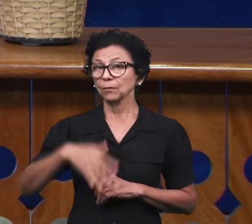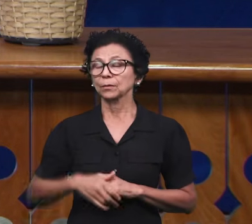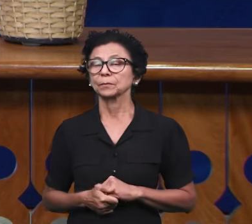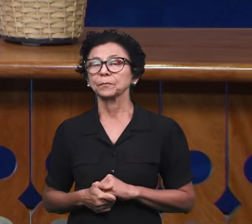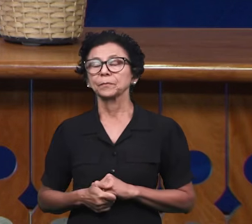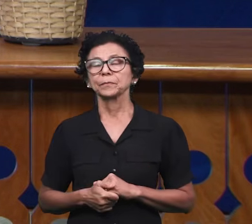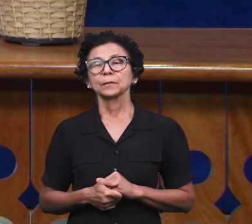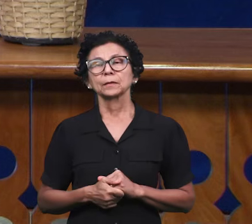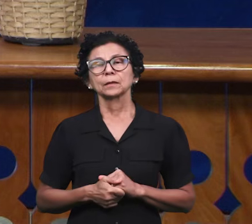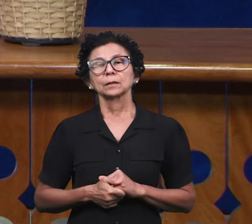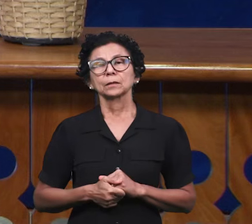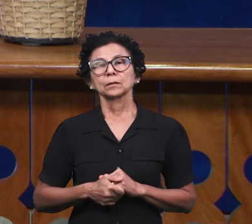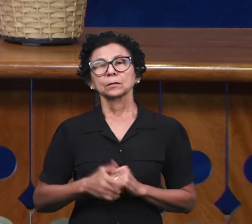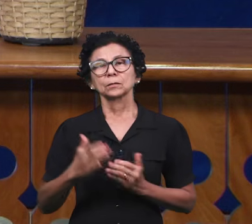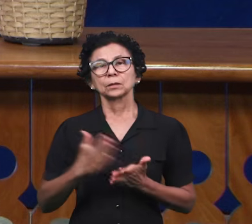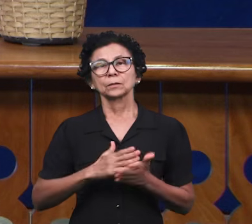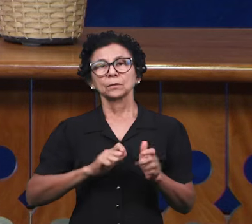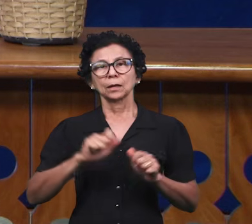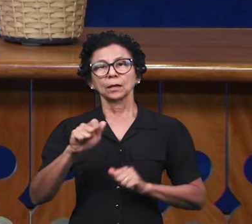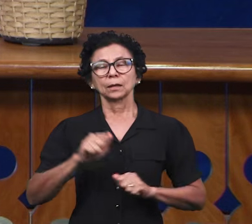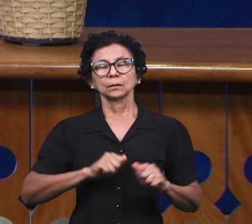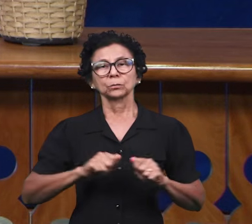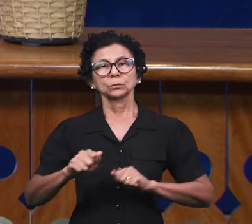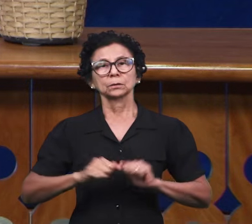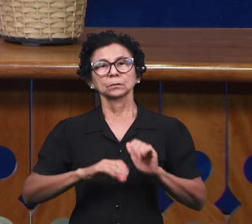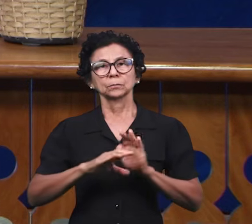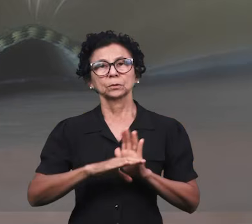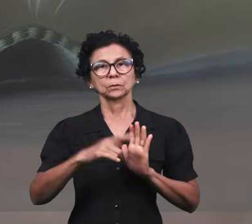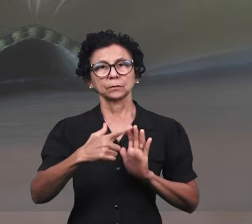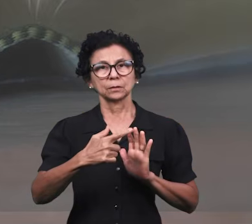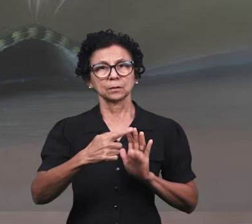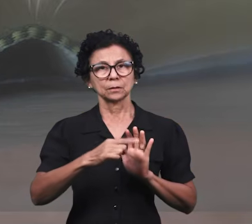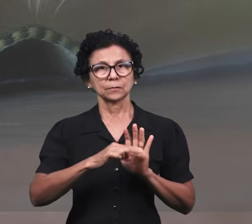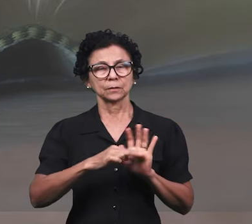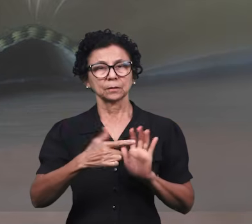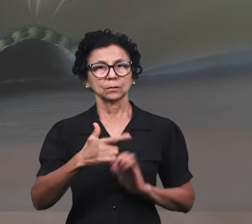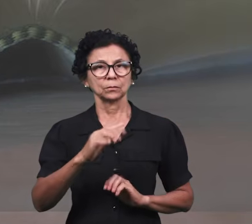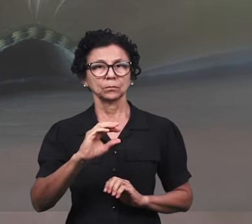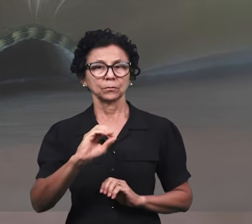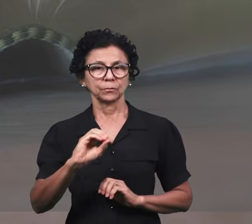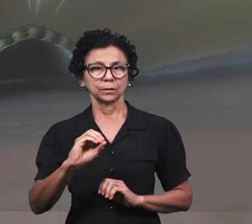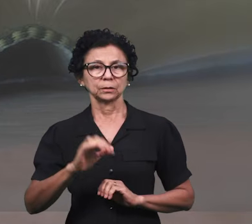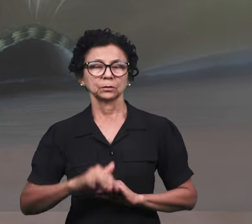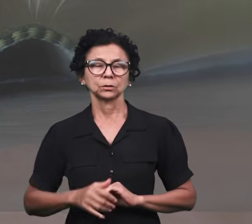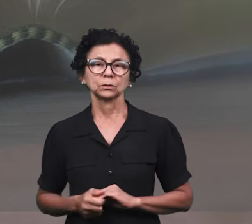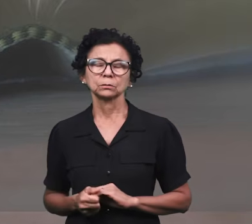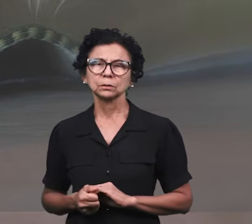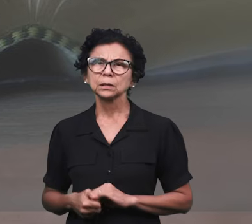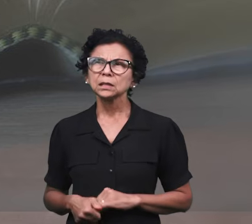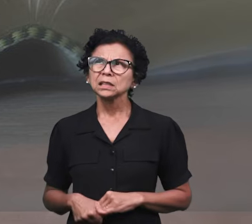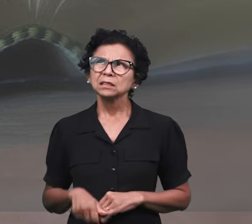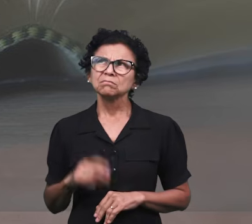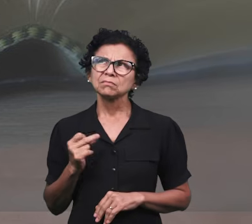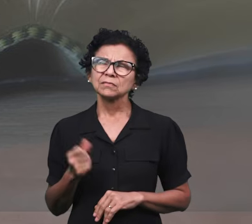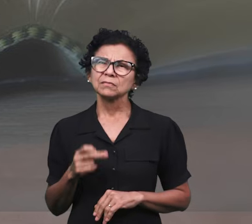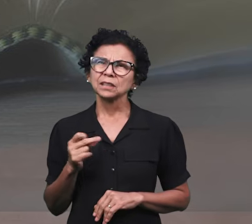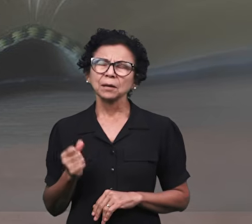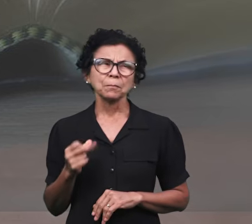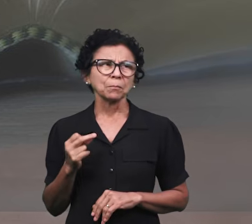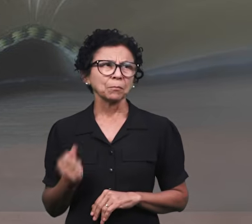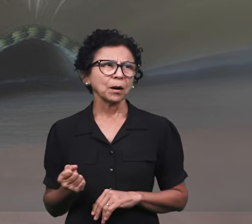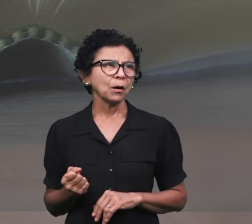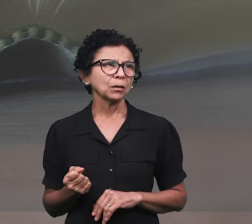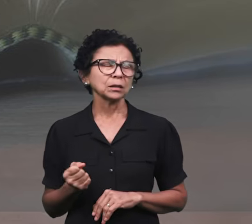27, 20, que fala assim, a experiência que Paulo teve. E não aparecendo, havia já muitos dias, nem sol,